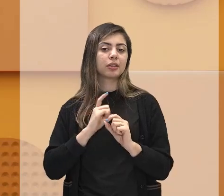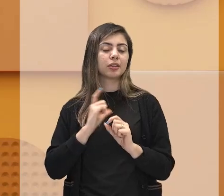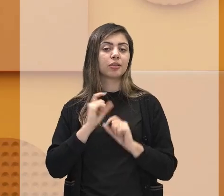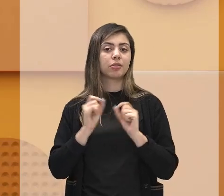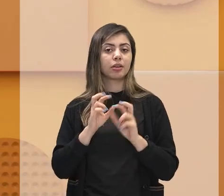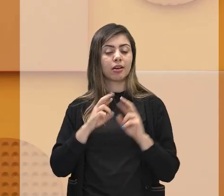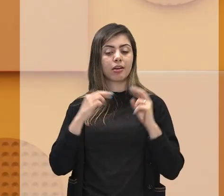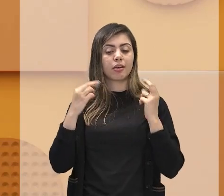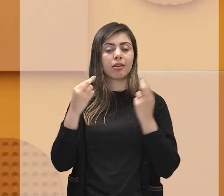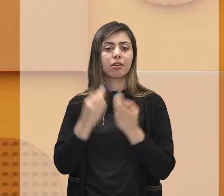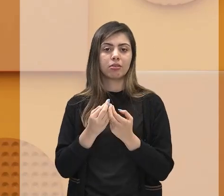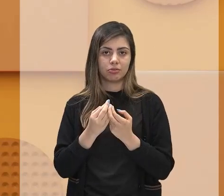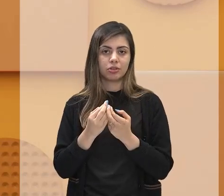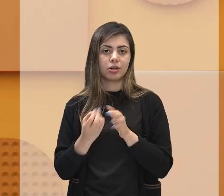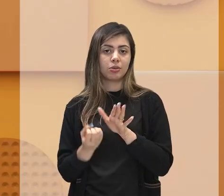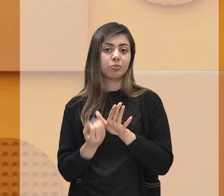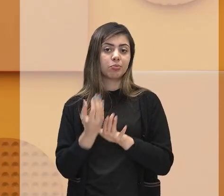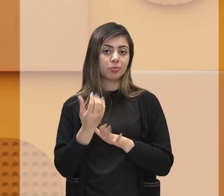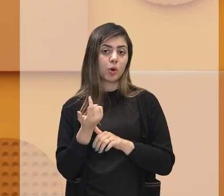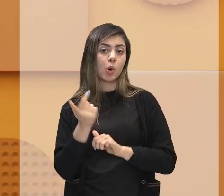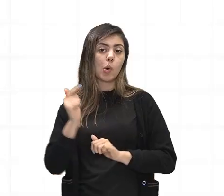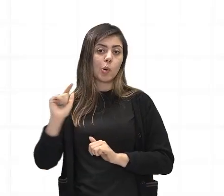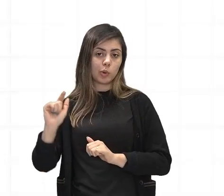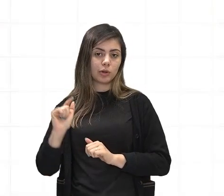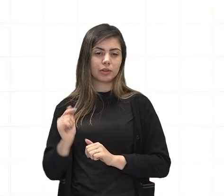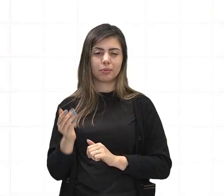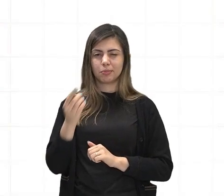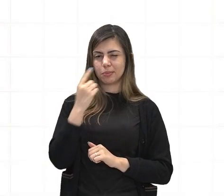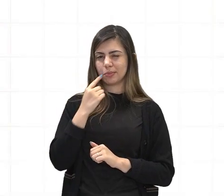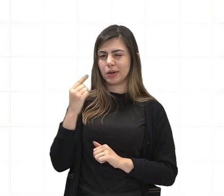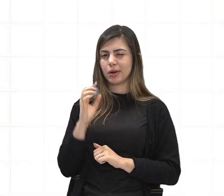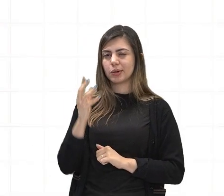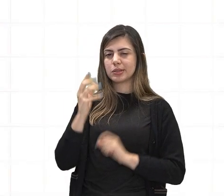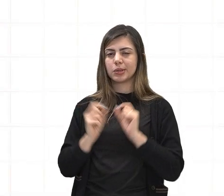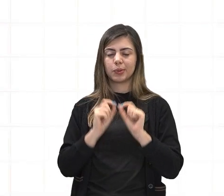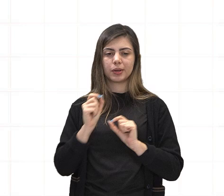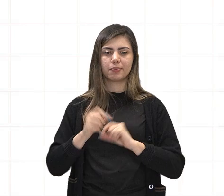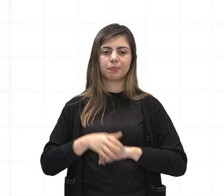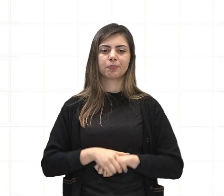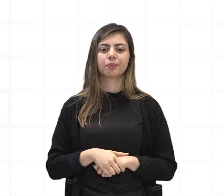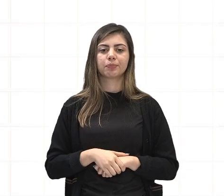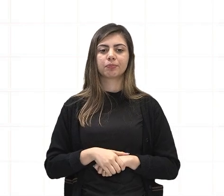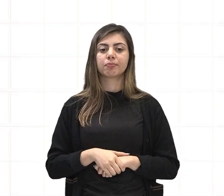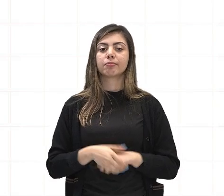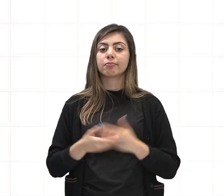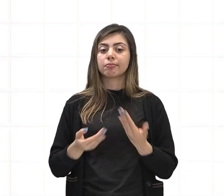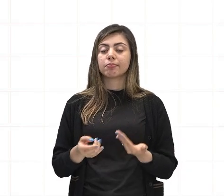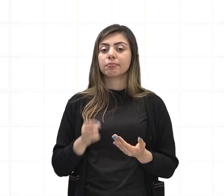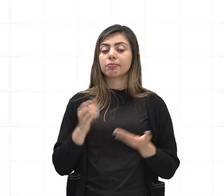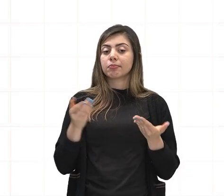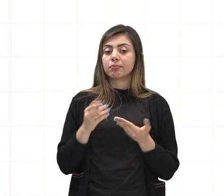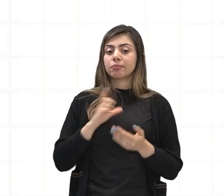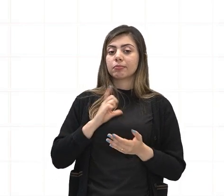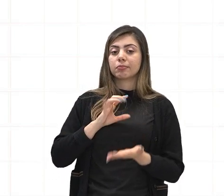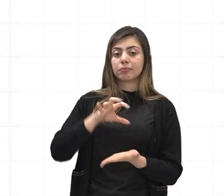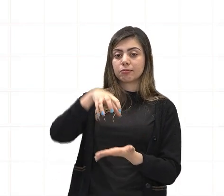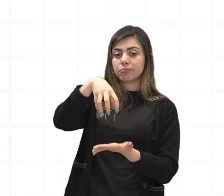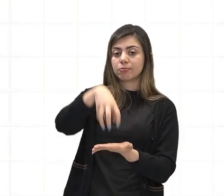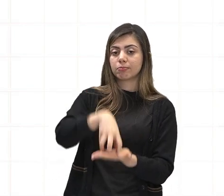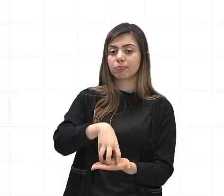Gerais acontecendo. E o que aconteceu nessa reunião? Vamos verificar. Os Estados Gerais eram uma